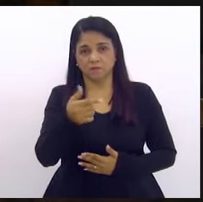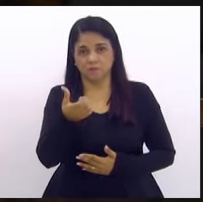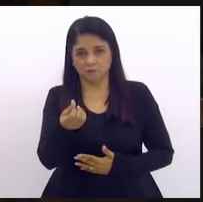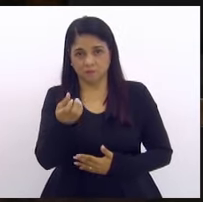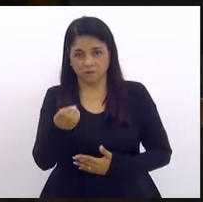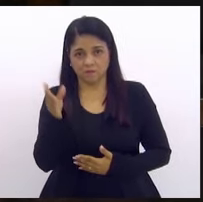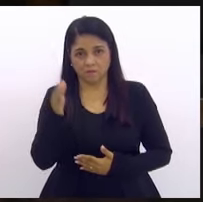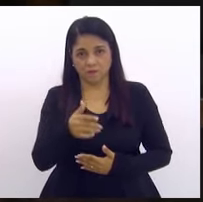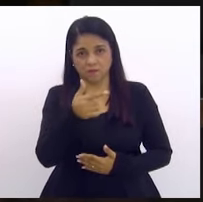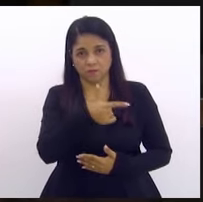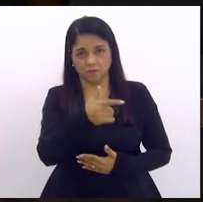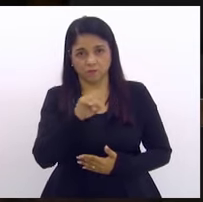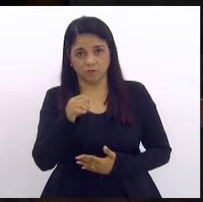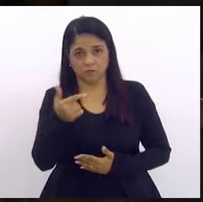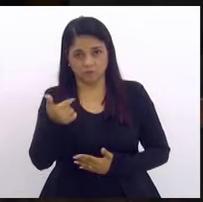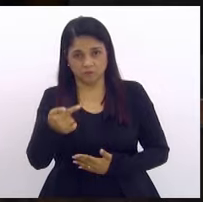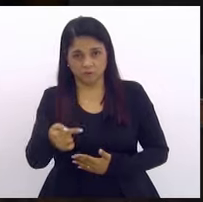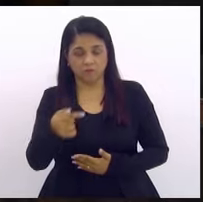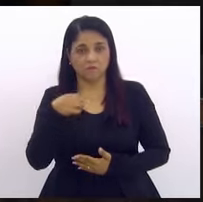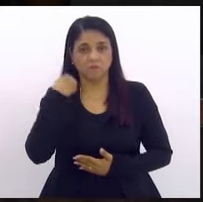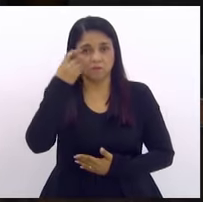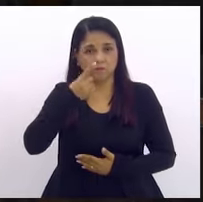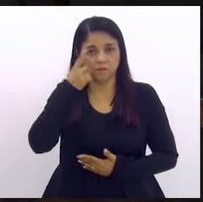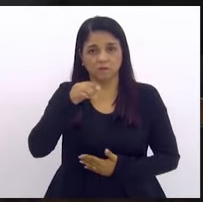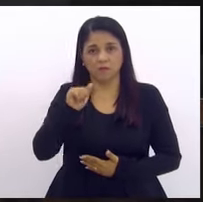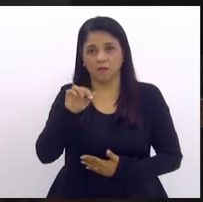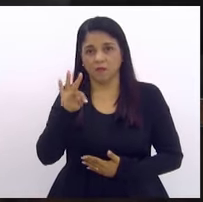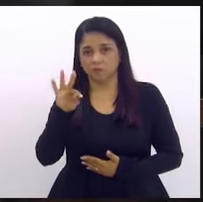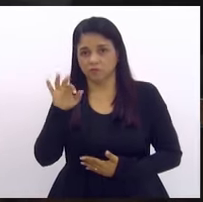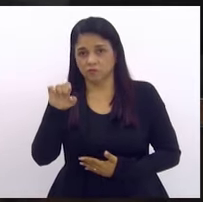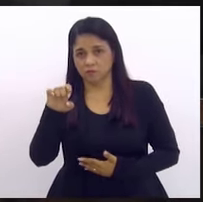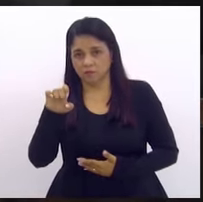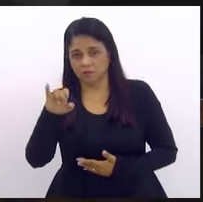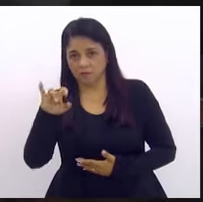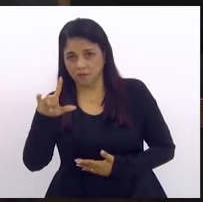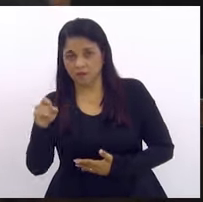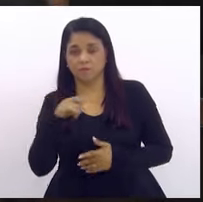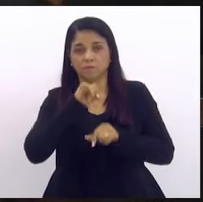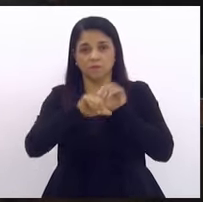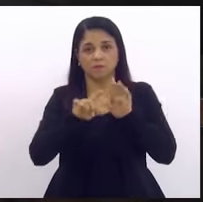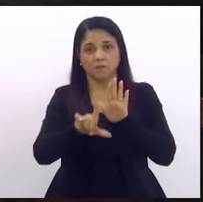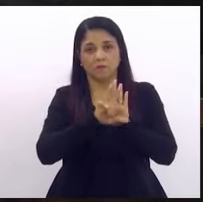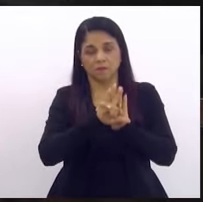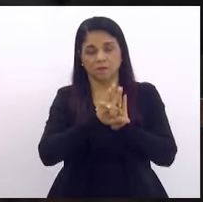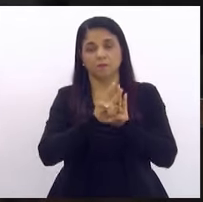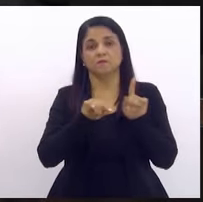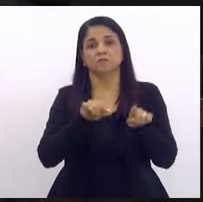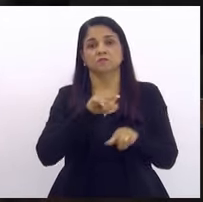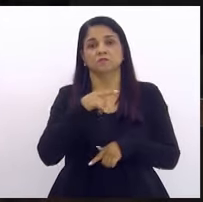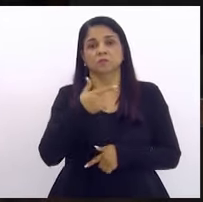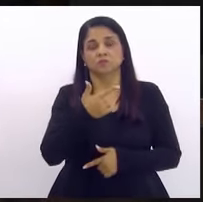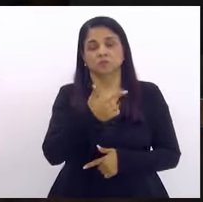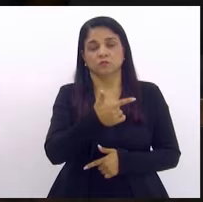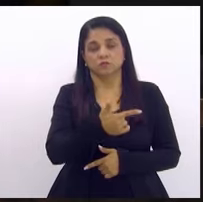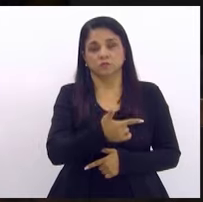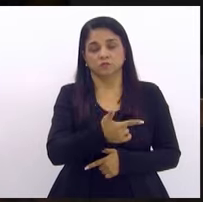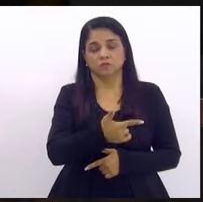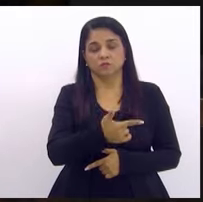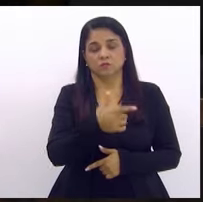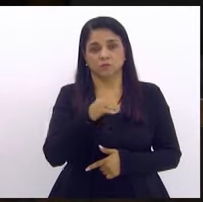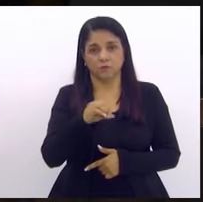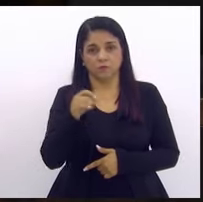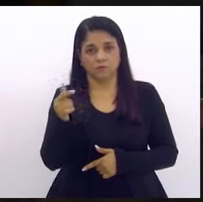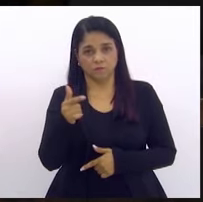2760/17, de autoria do deputado Átila Nunes, que altera a lei número 3874, de 24 de junho de